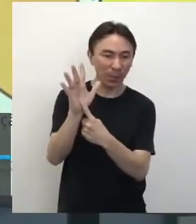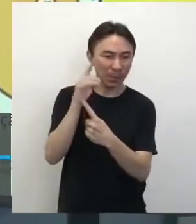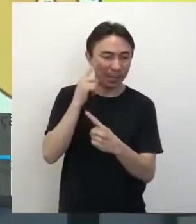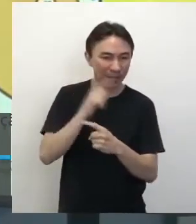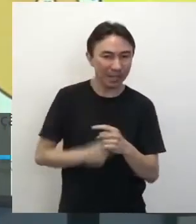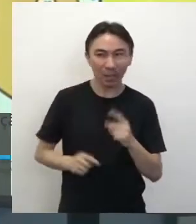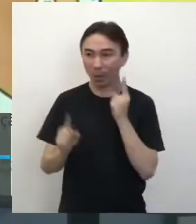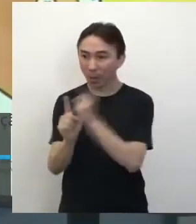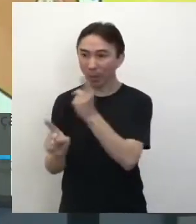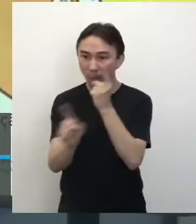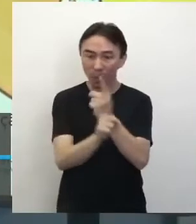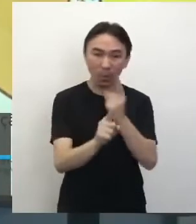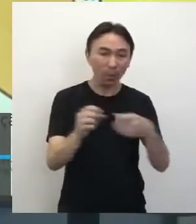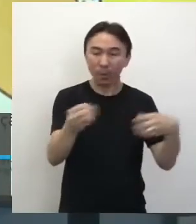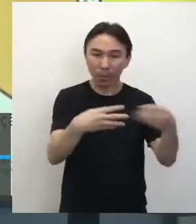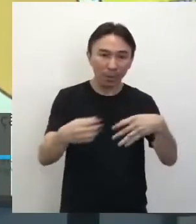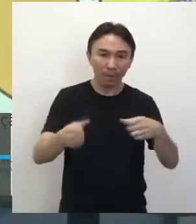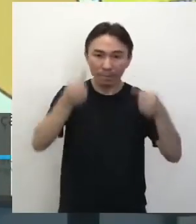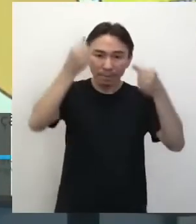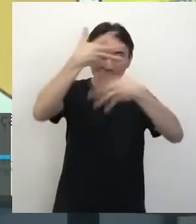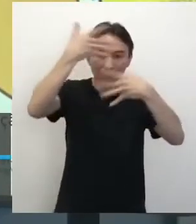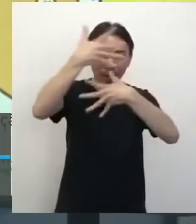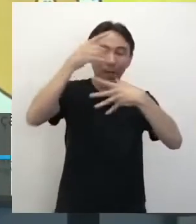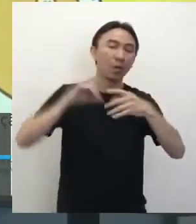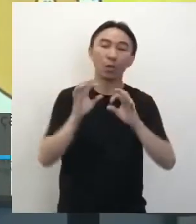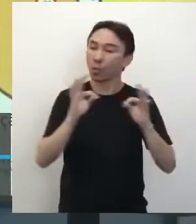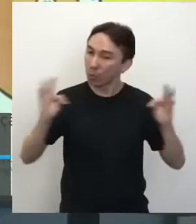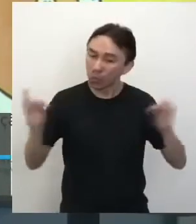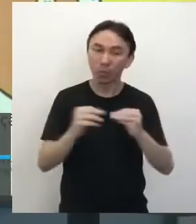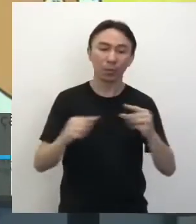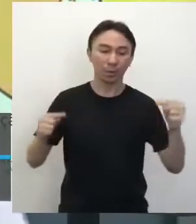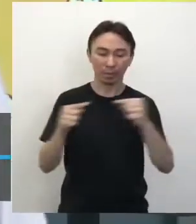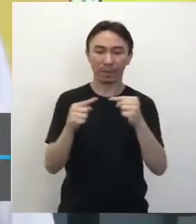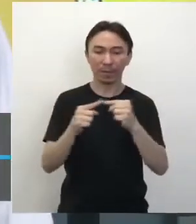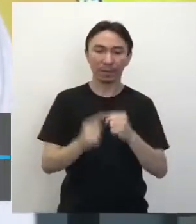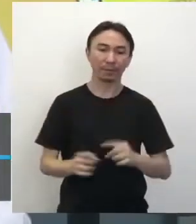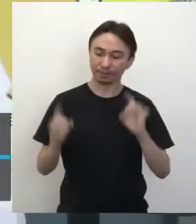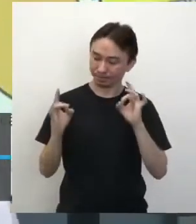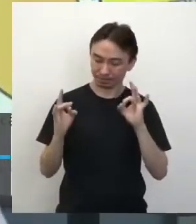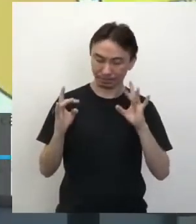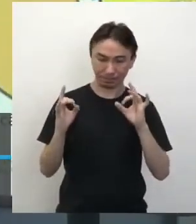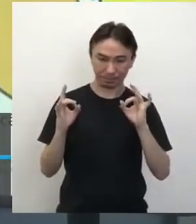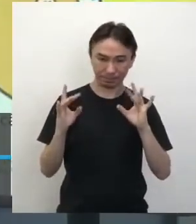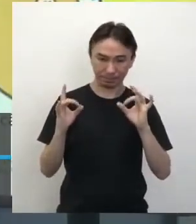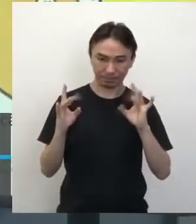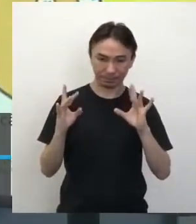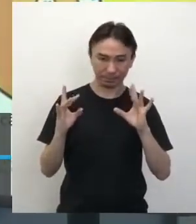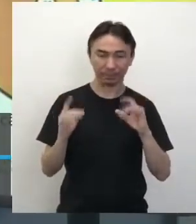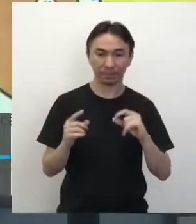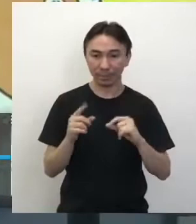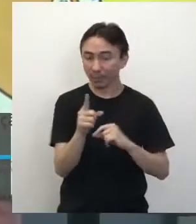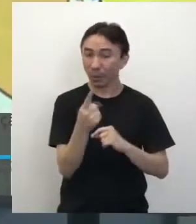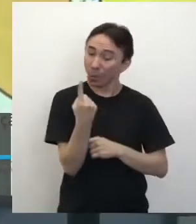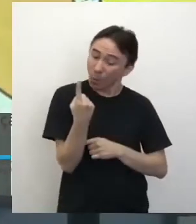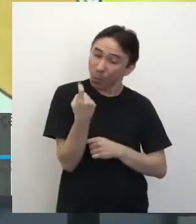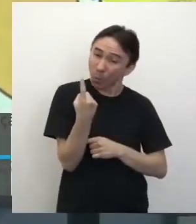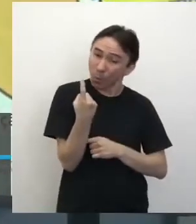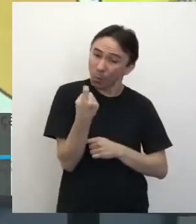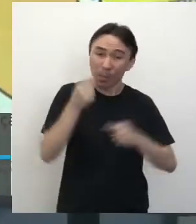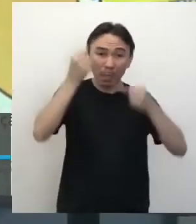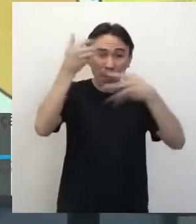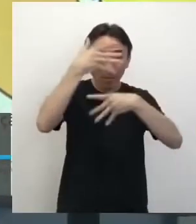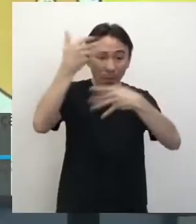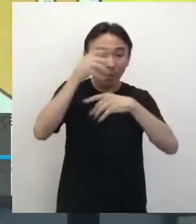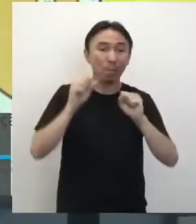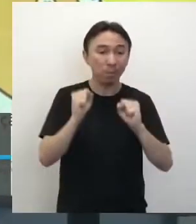neurotransmissor, toda esta estrutura é chamada de sinapse, tá bom? E um único neurônio, ele pode fazer centenas de